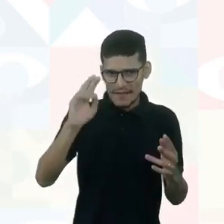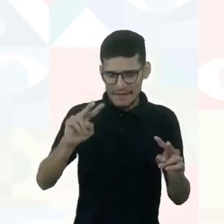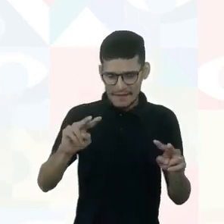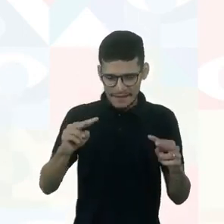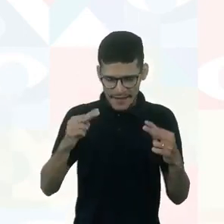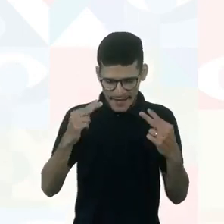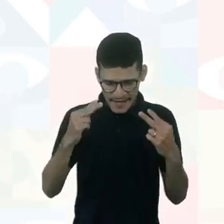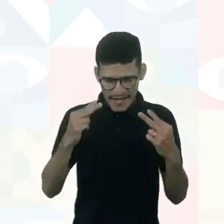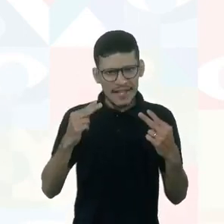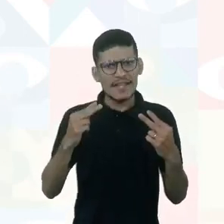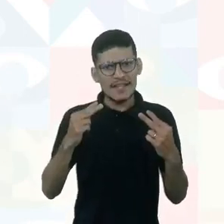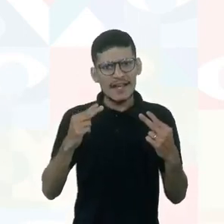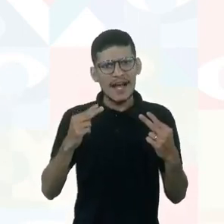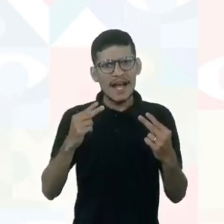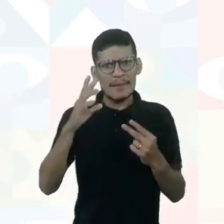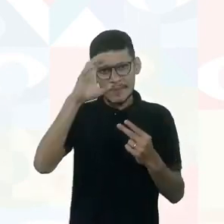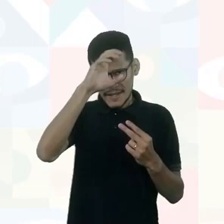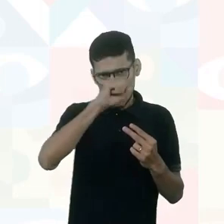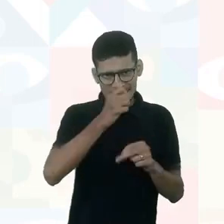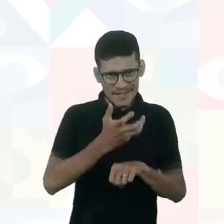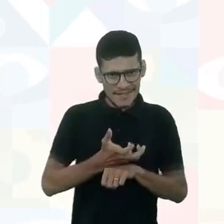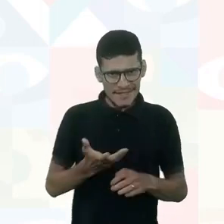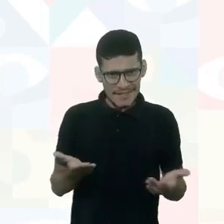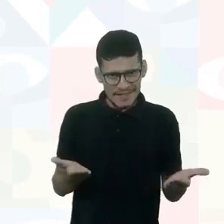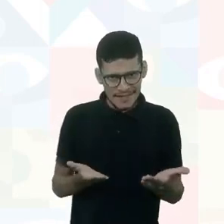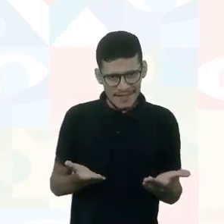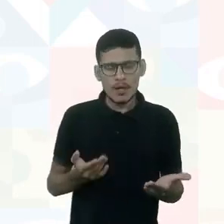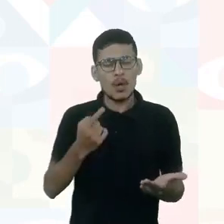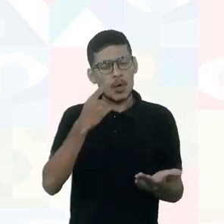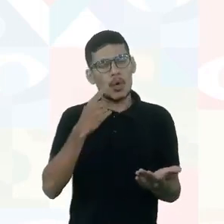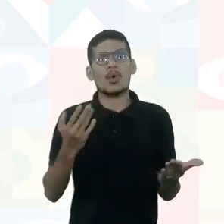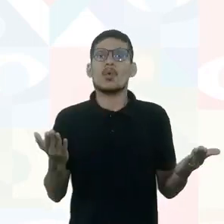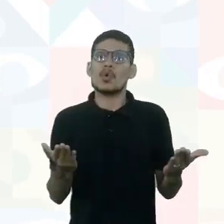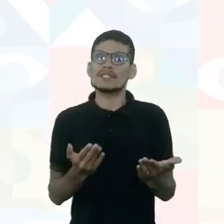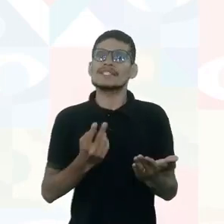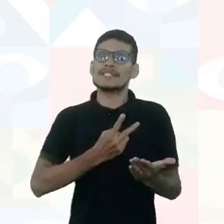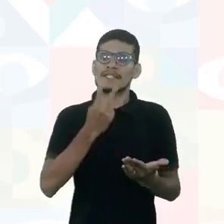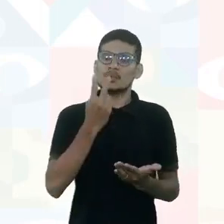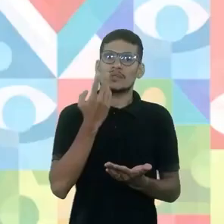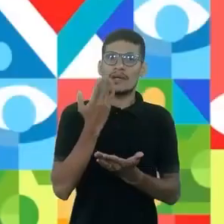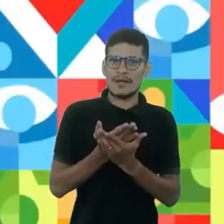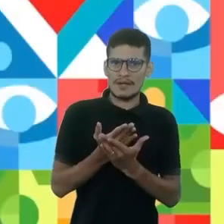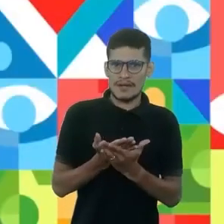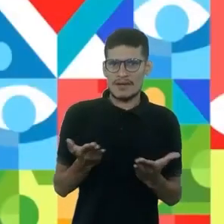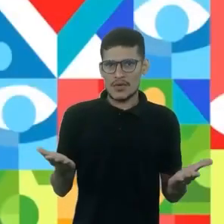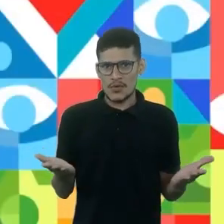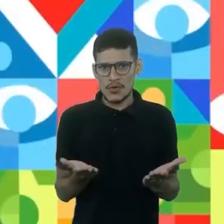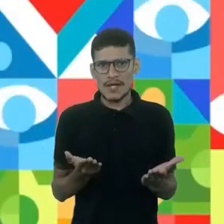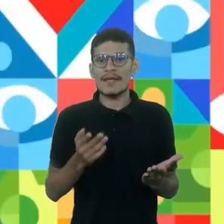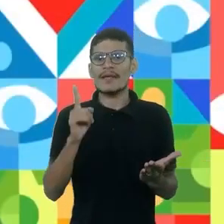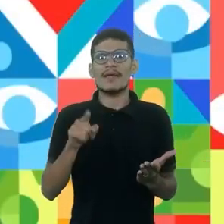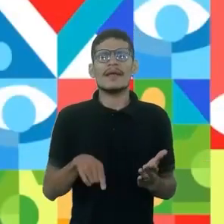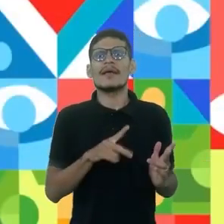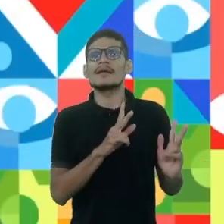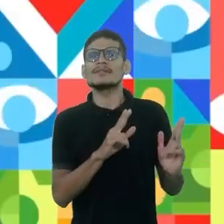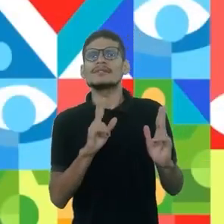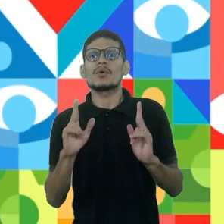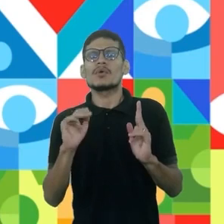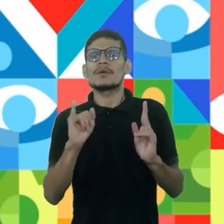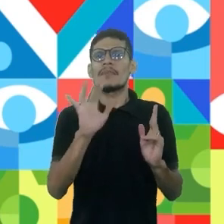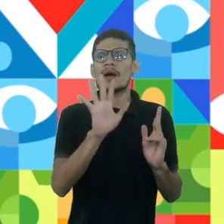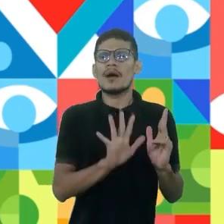dessa disciplina? Então, vamos lá. Hoje vamos para a segunda unidade de edição de imagens e